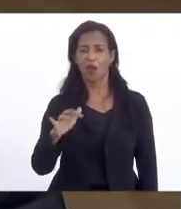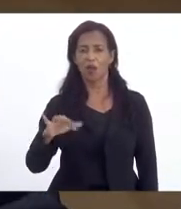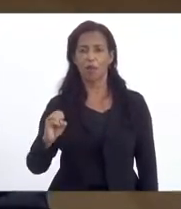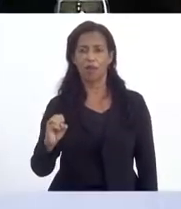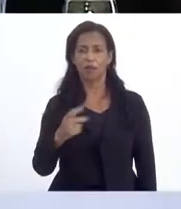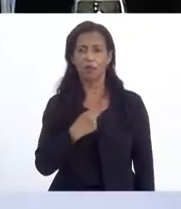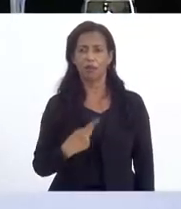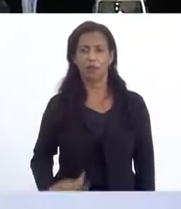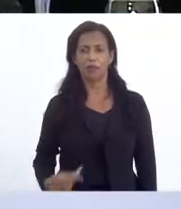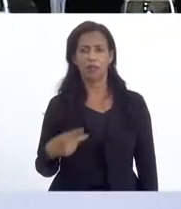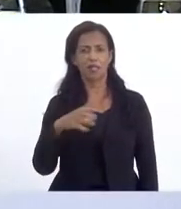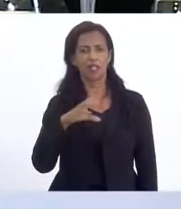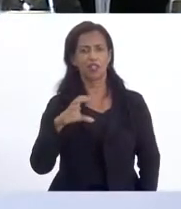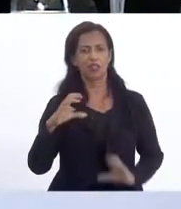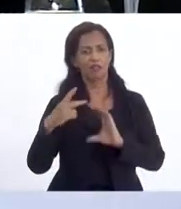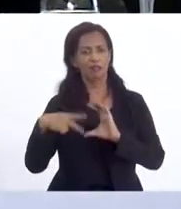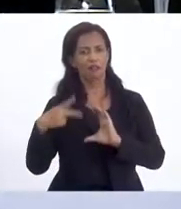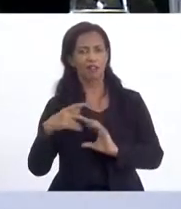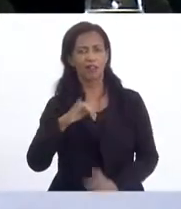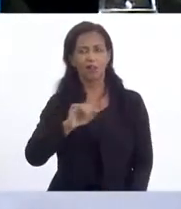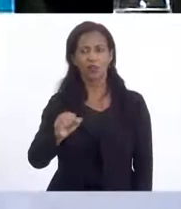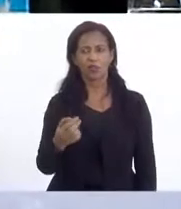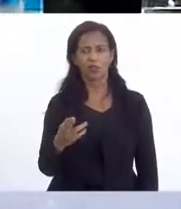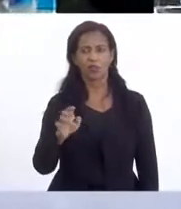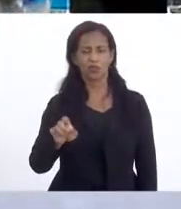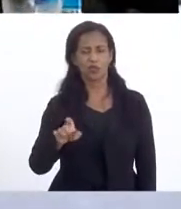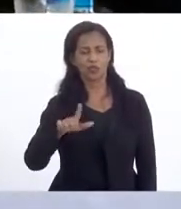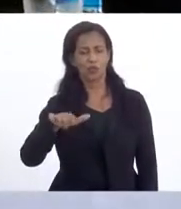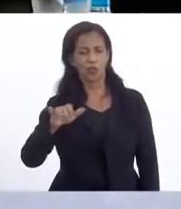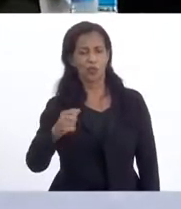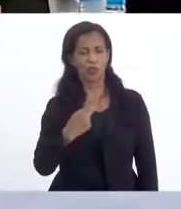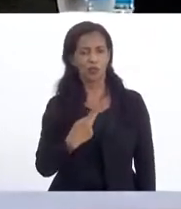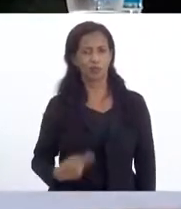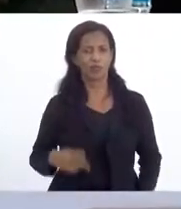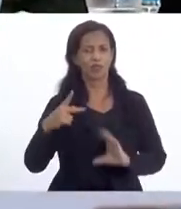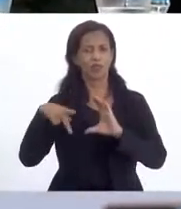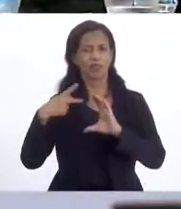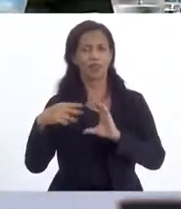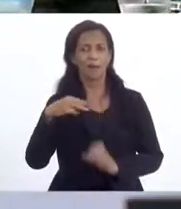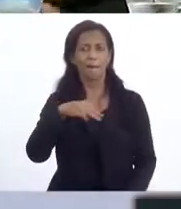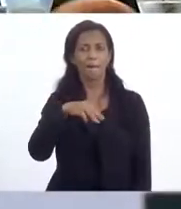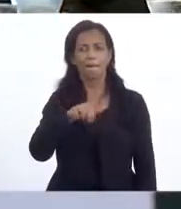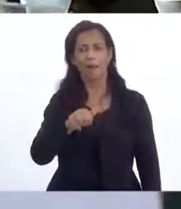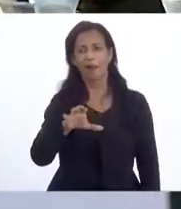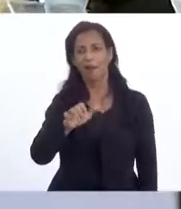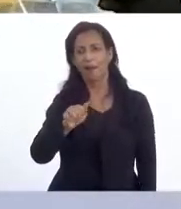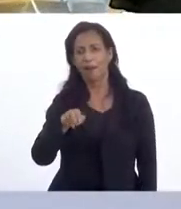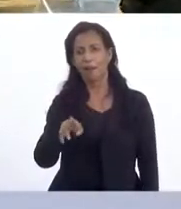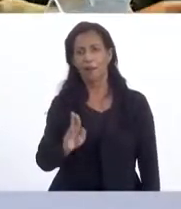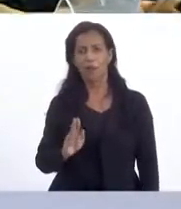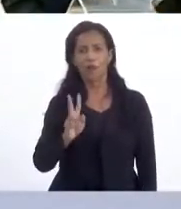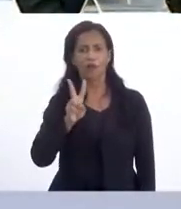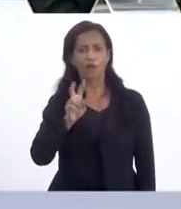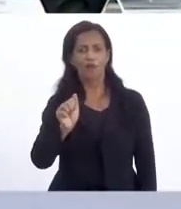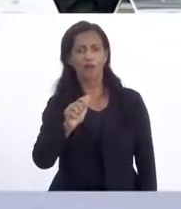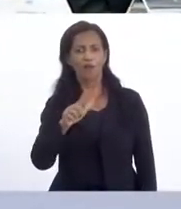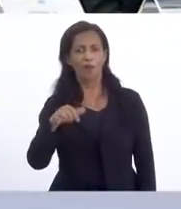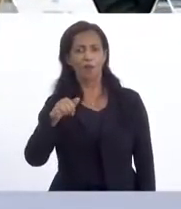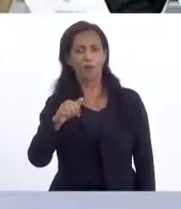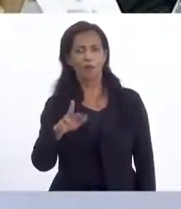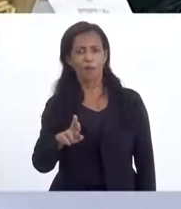Câmara de São João da Barra. O Jorge Luiz Silva, presidente da Câmara de Vereadores de Macabu. Valmir Tavares